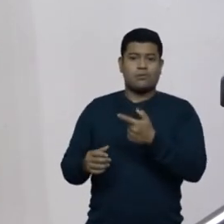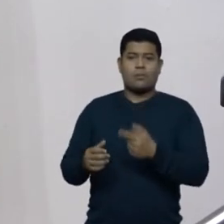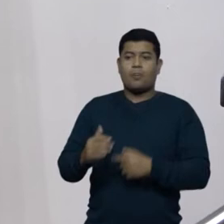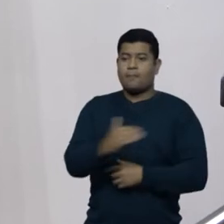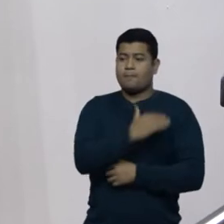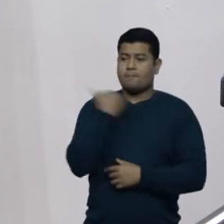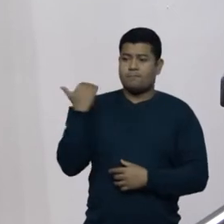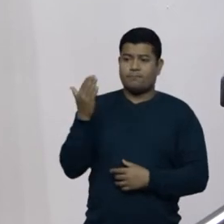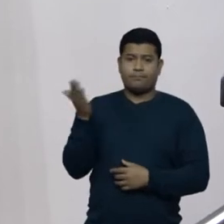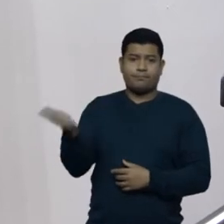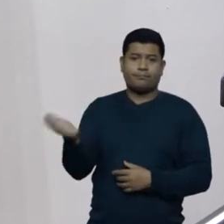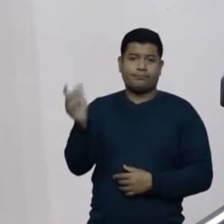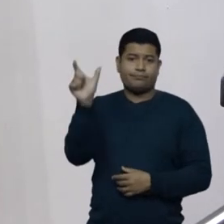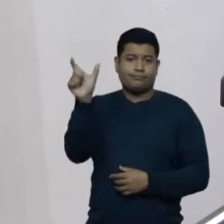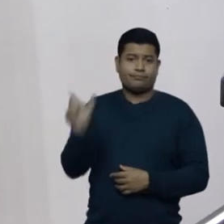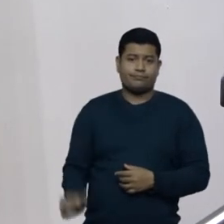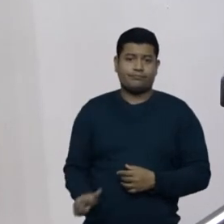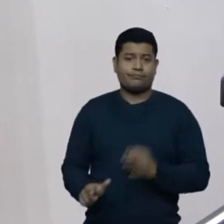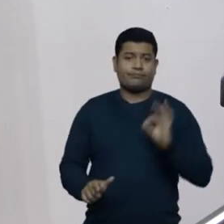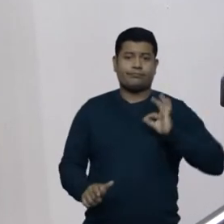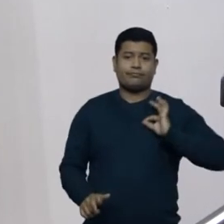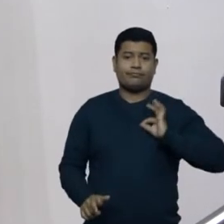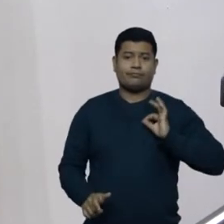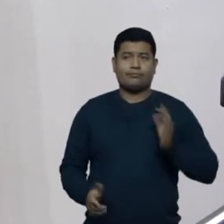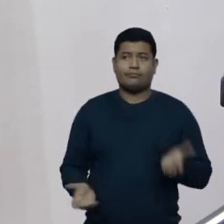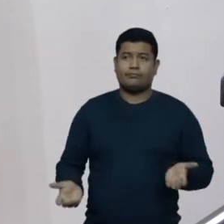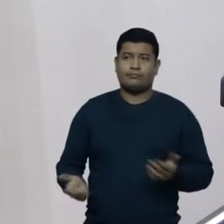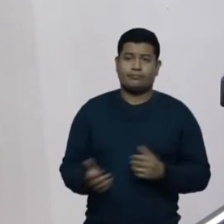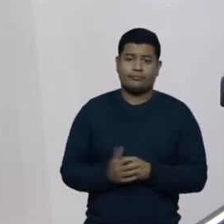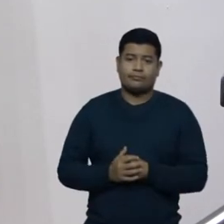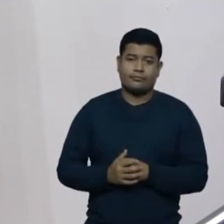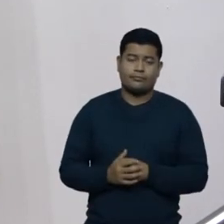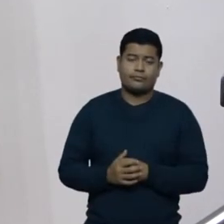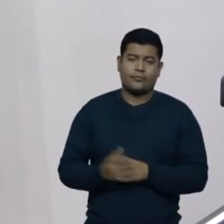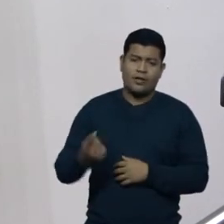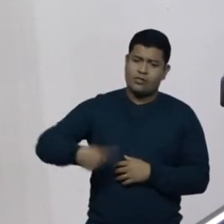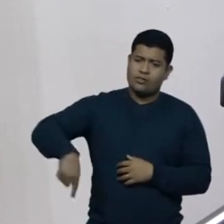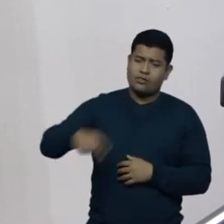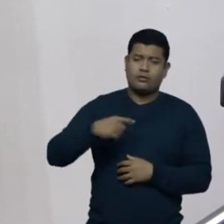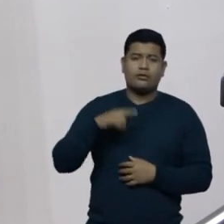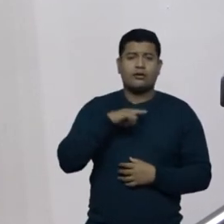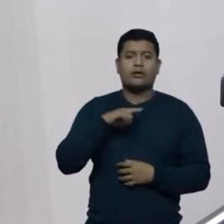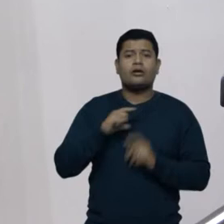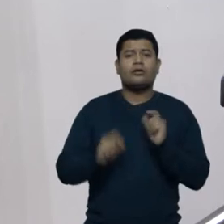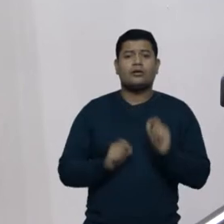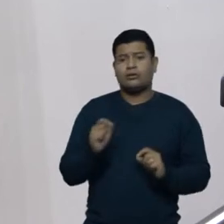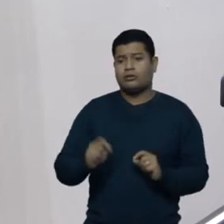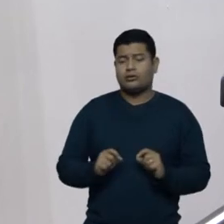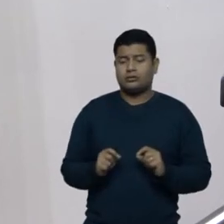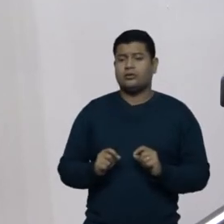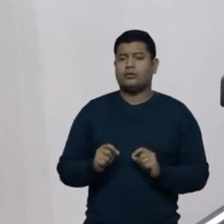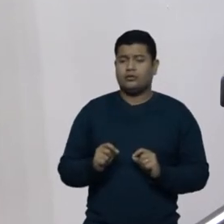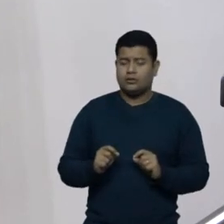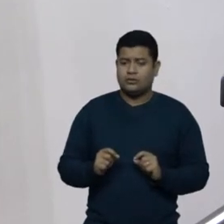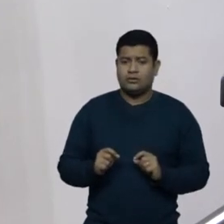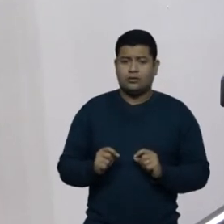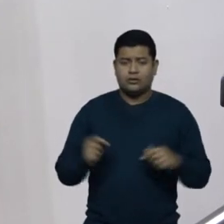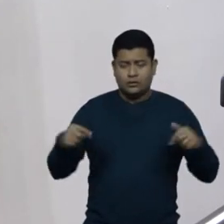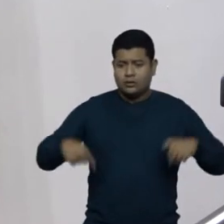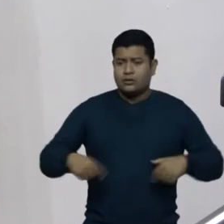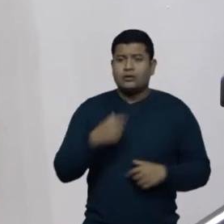o policial. Então, nós temos, e nós catarinenses somos diferentes, não